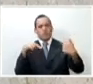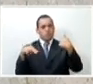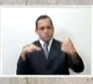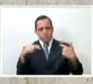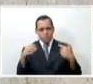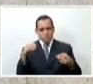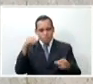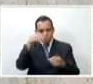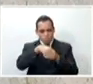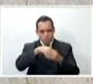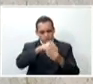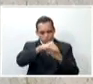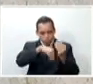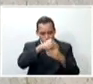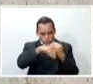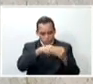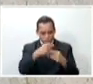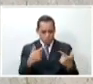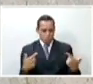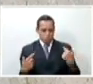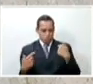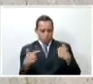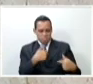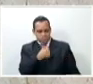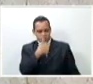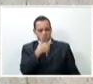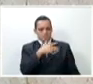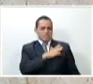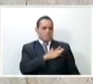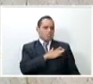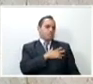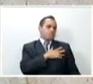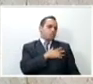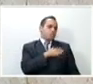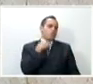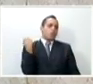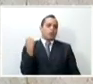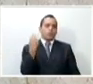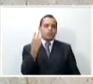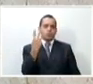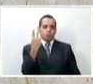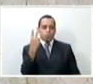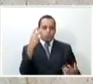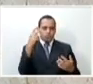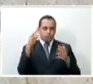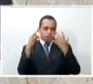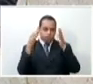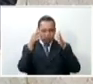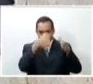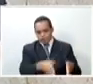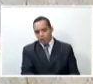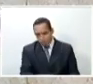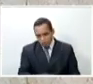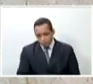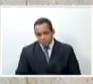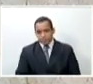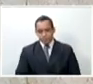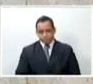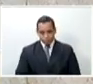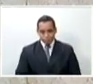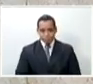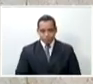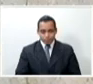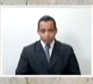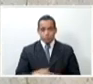naquele pancadão. O soldado tomou um tiro no peito e foi enterrado no dia 2 de fevereiro. Cabo João Ferreira Lemos, filho do